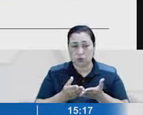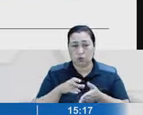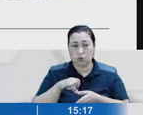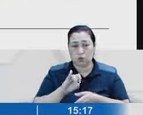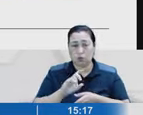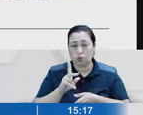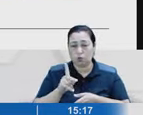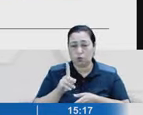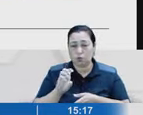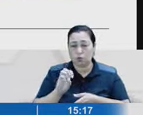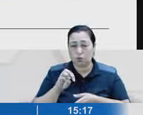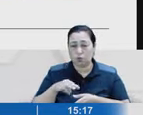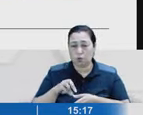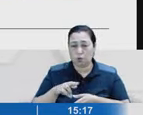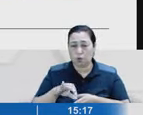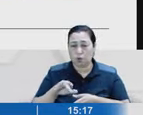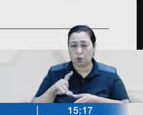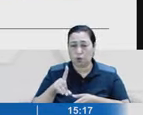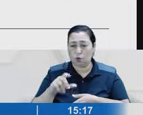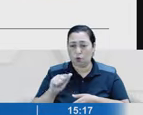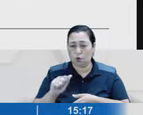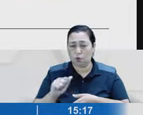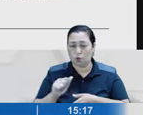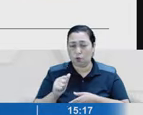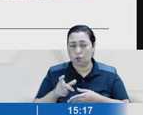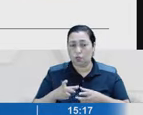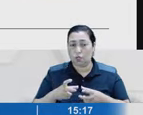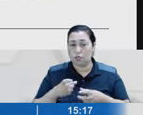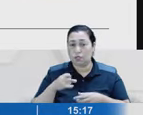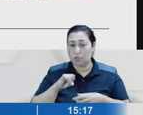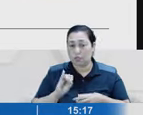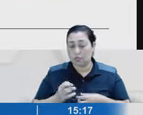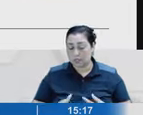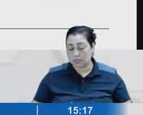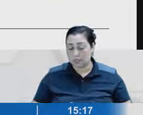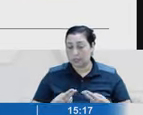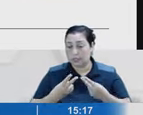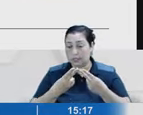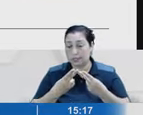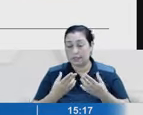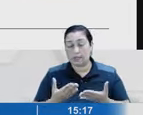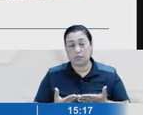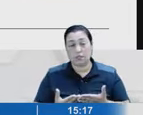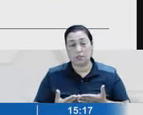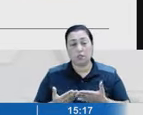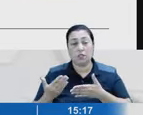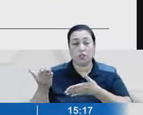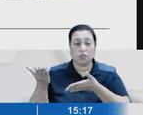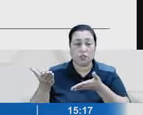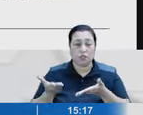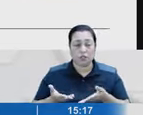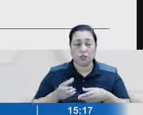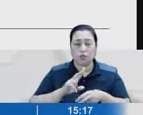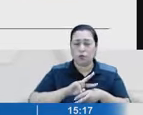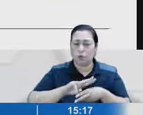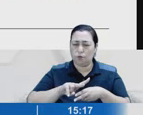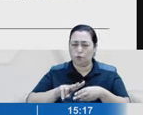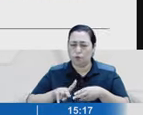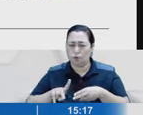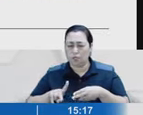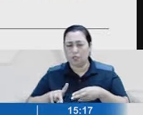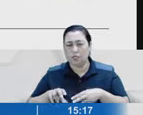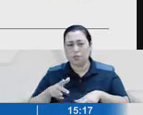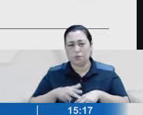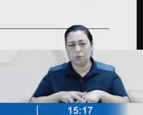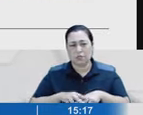de hemorroida e câncer é a confusão. Já recebi vários pacientes que achavam que tinham